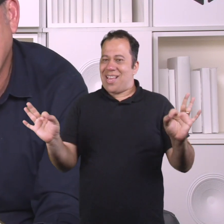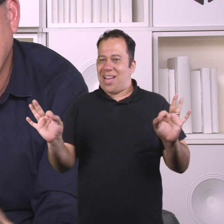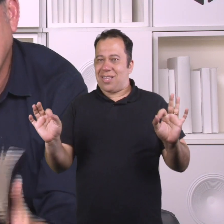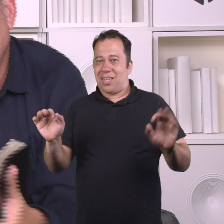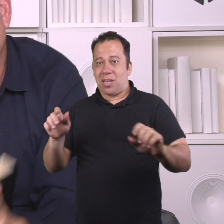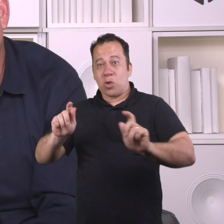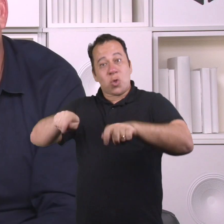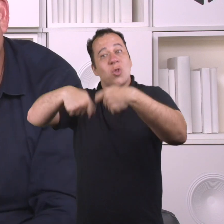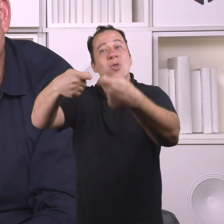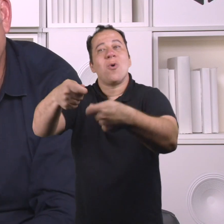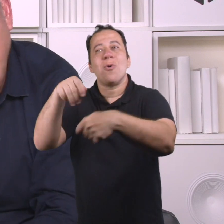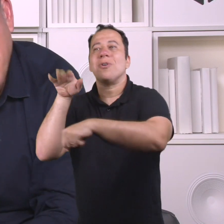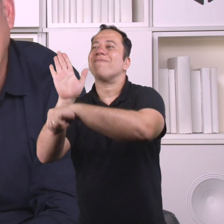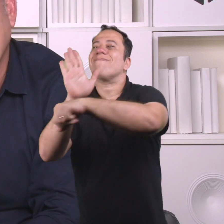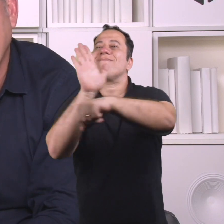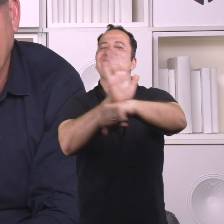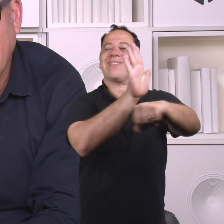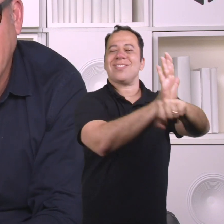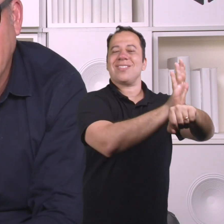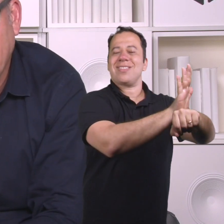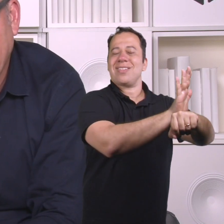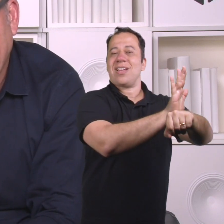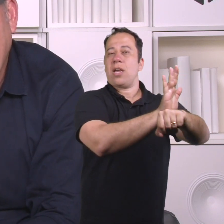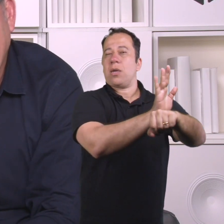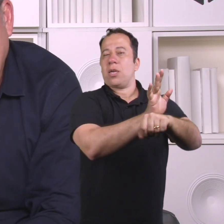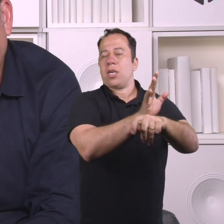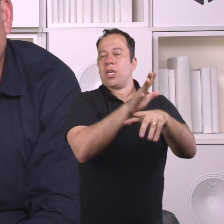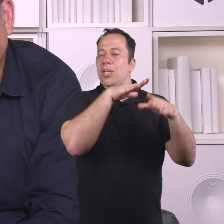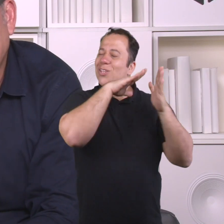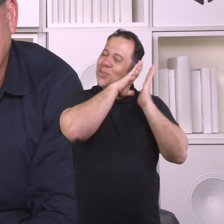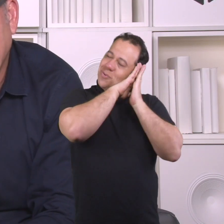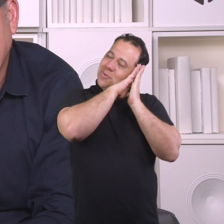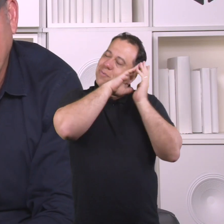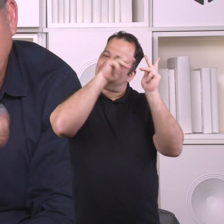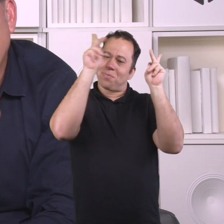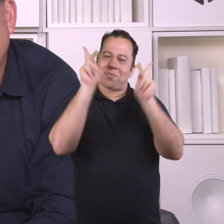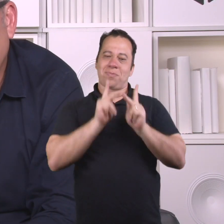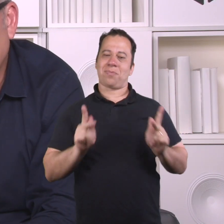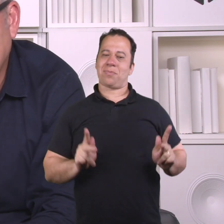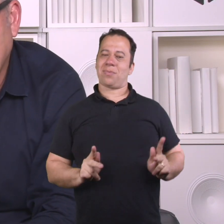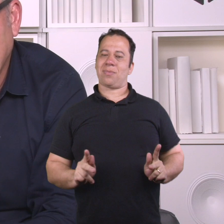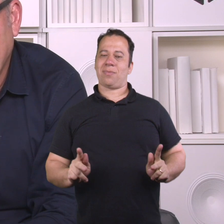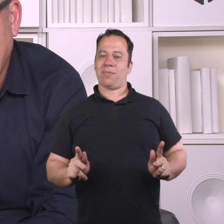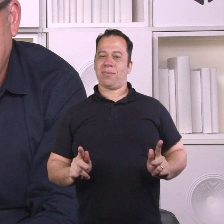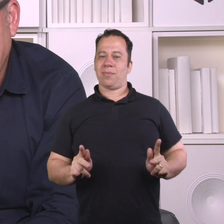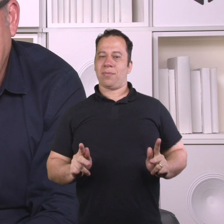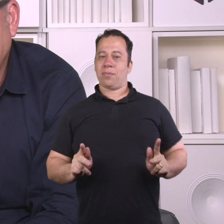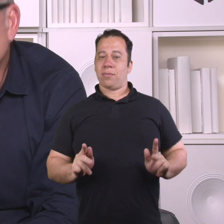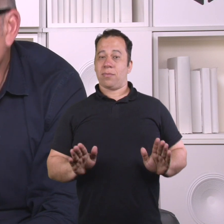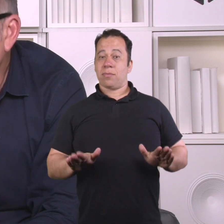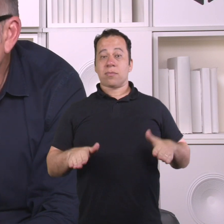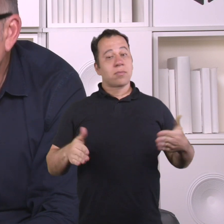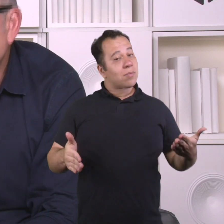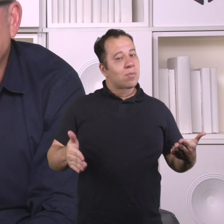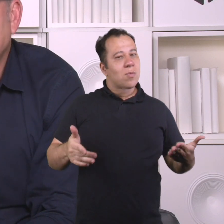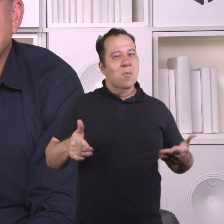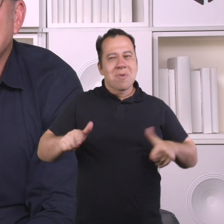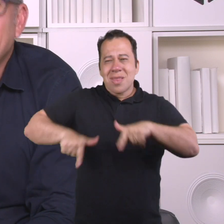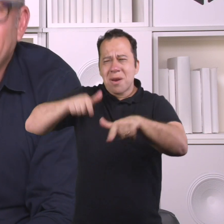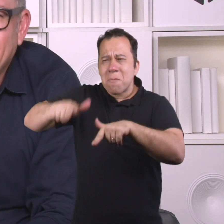paz. Ganhe muito, multiplique. Gaste pouco, não acumule.